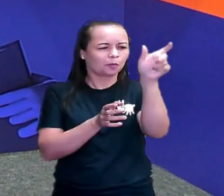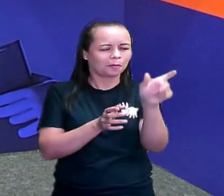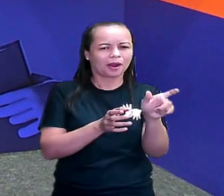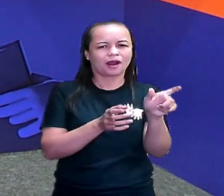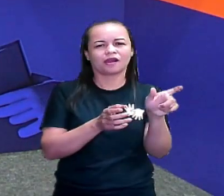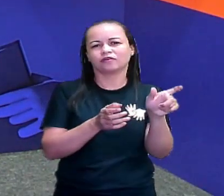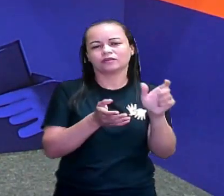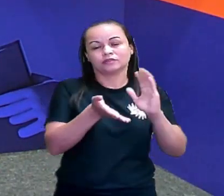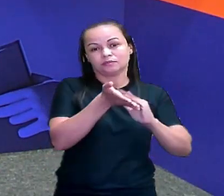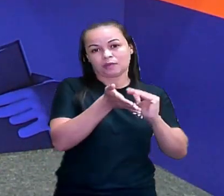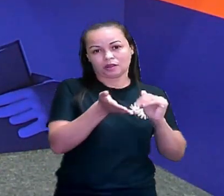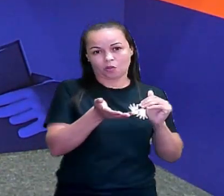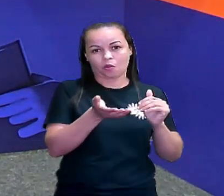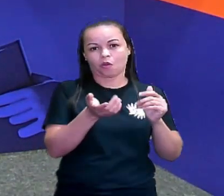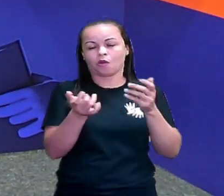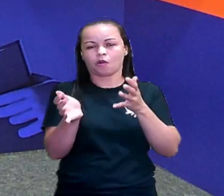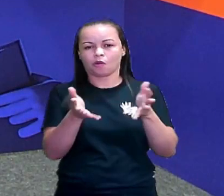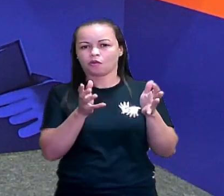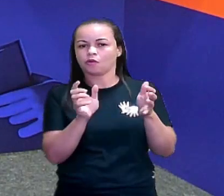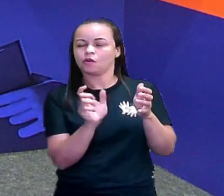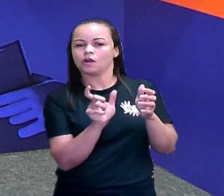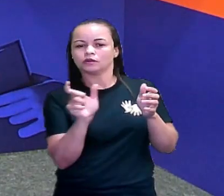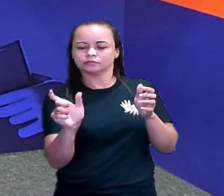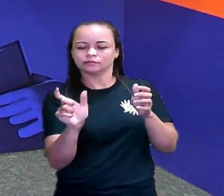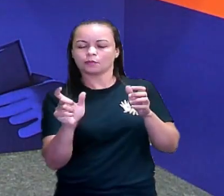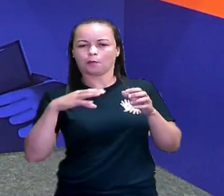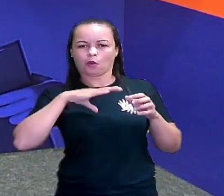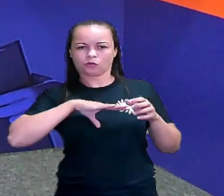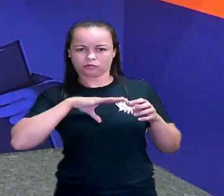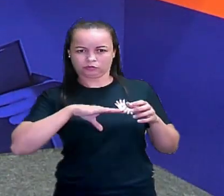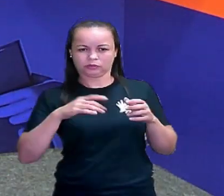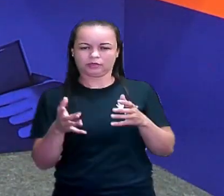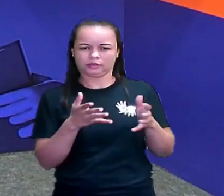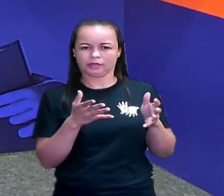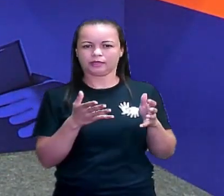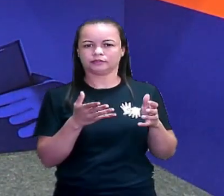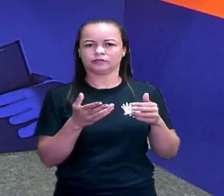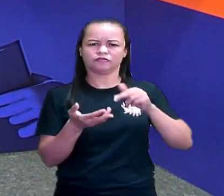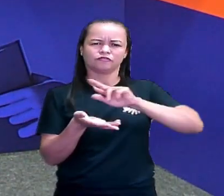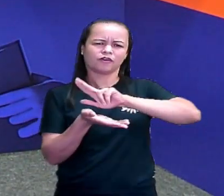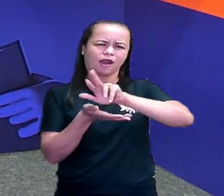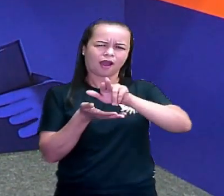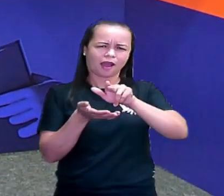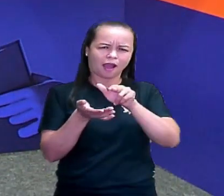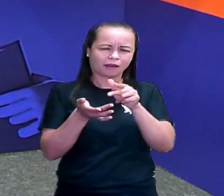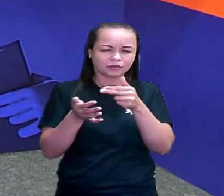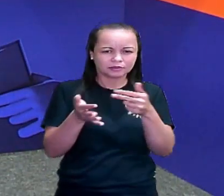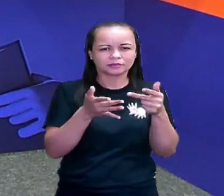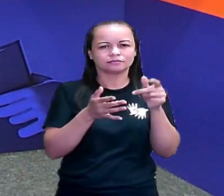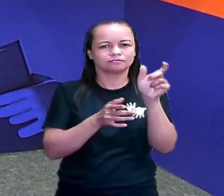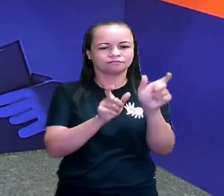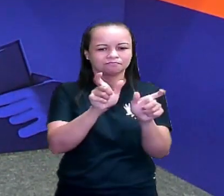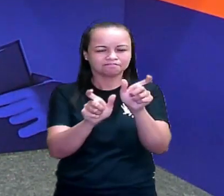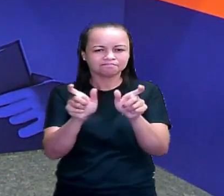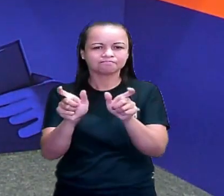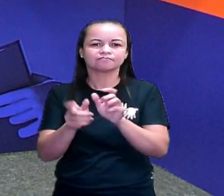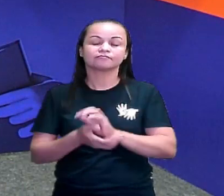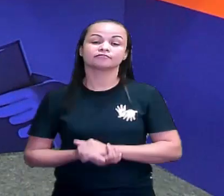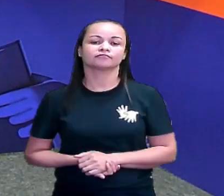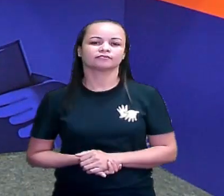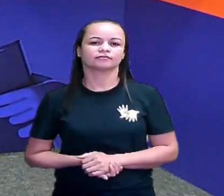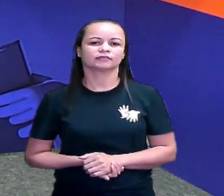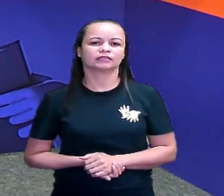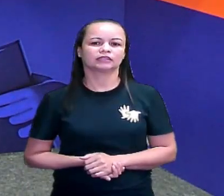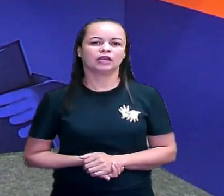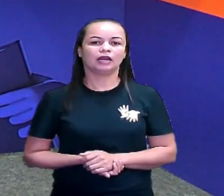domingo, diptongo, griego, guante, guapo, água. Então, ela vai